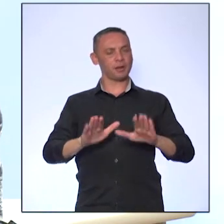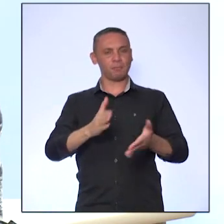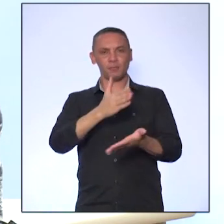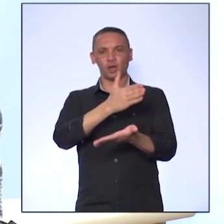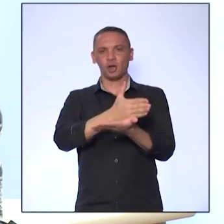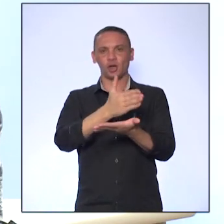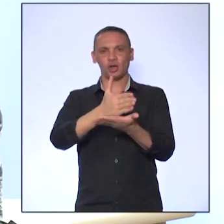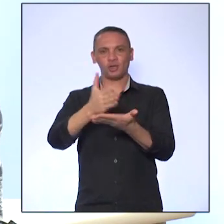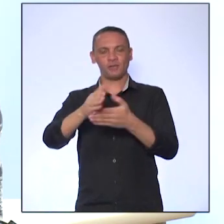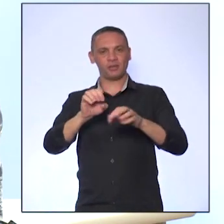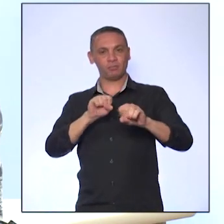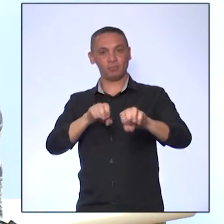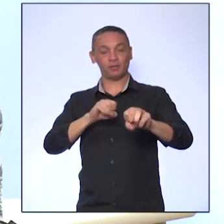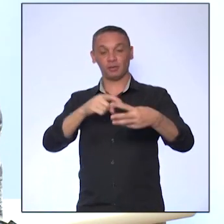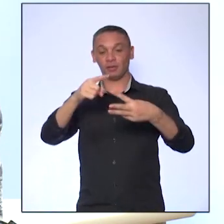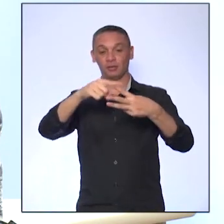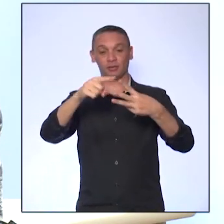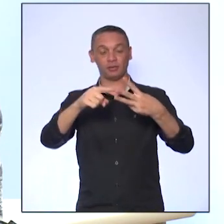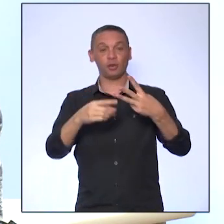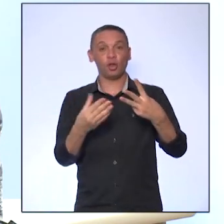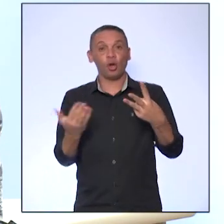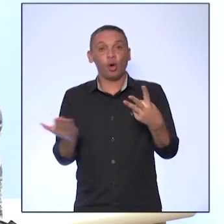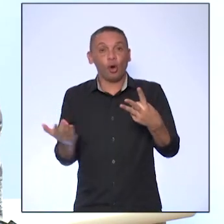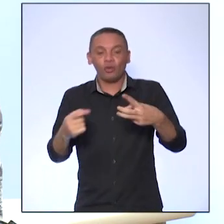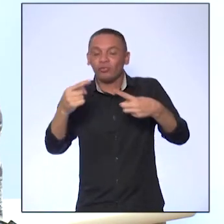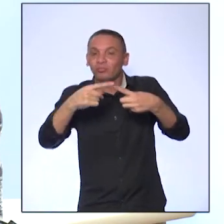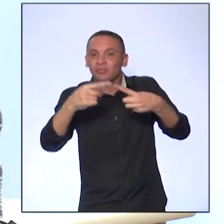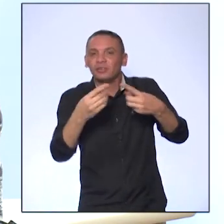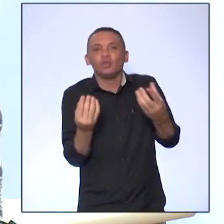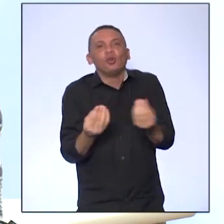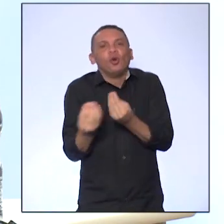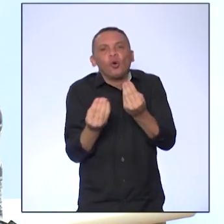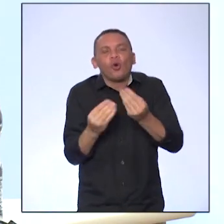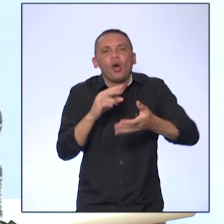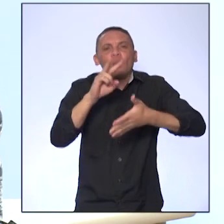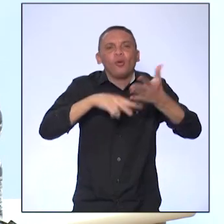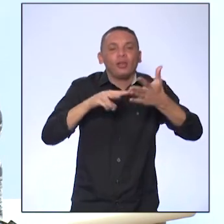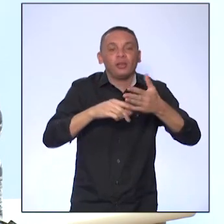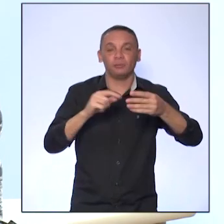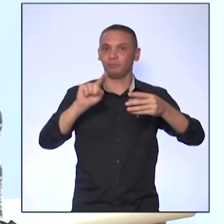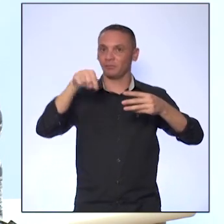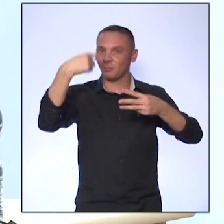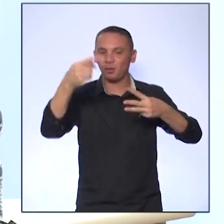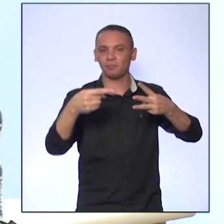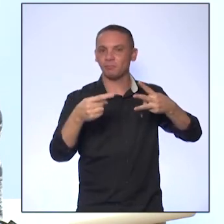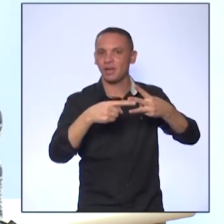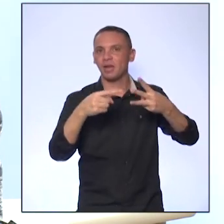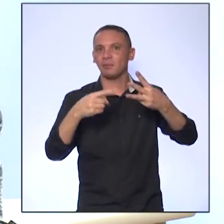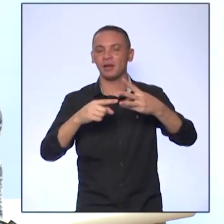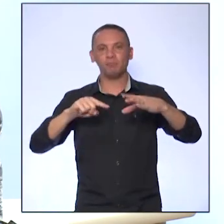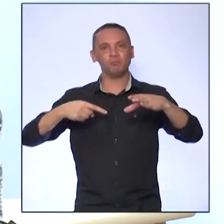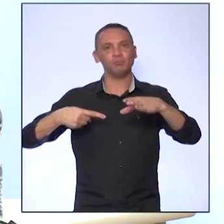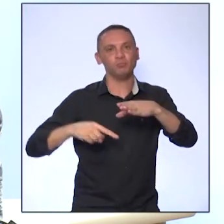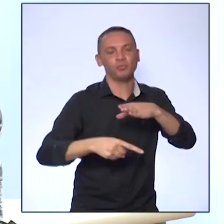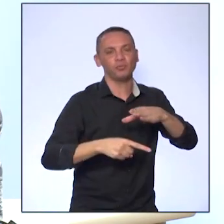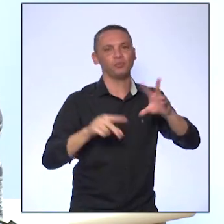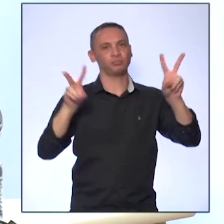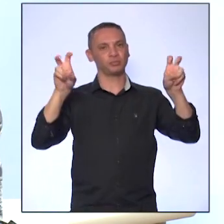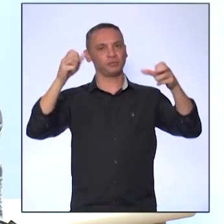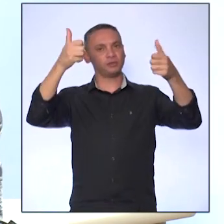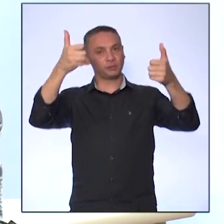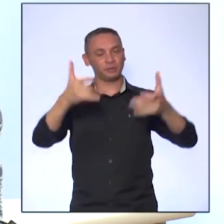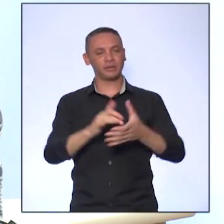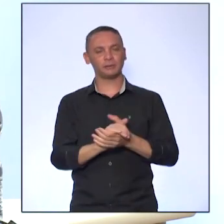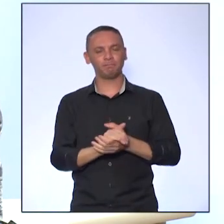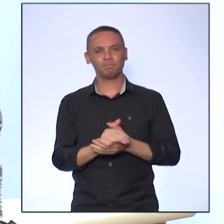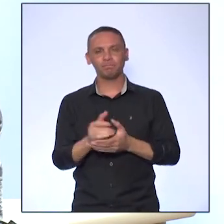3 partes. Então, hoje, eu vou falar das estratégias. Nas próximas aulas, eu vou me aprofundar do assunto. Então,